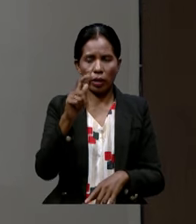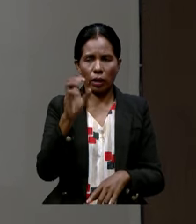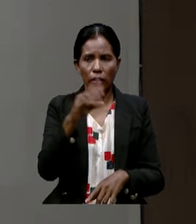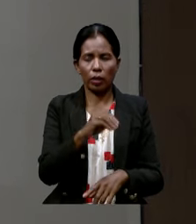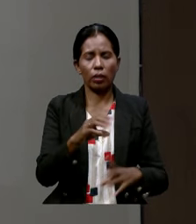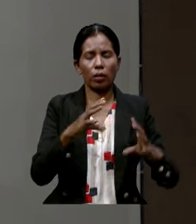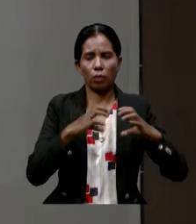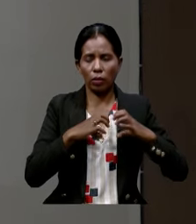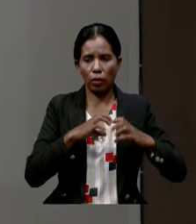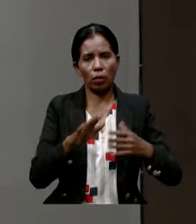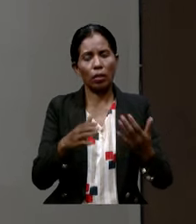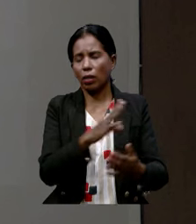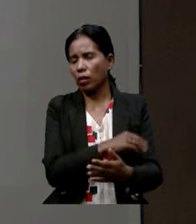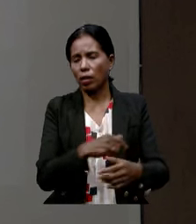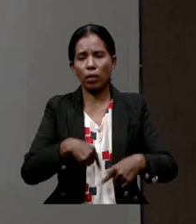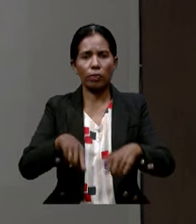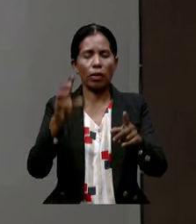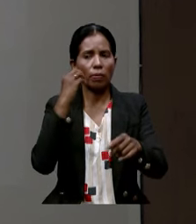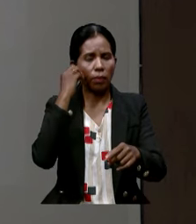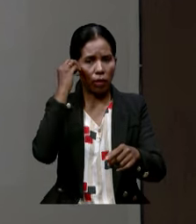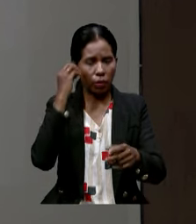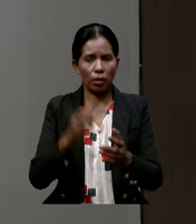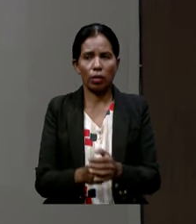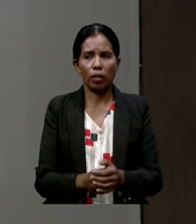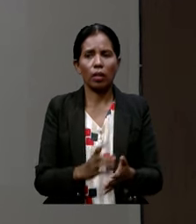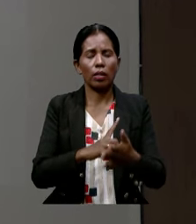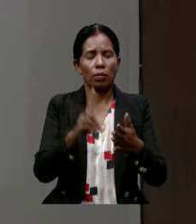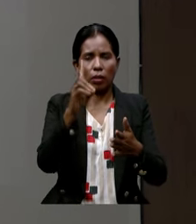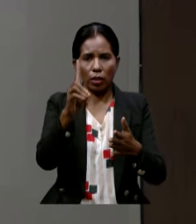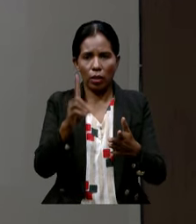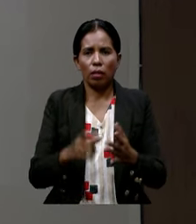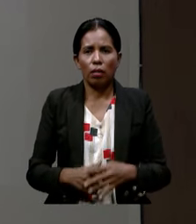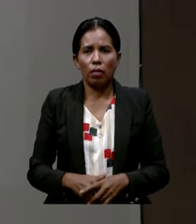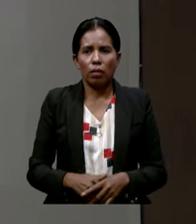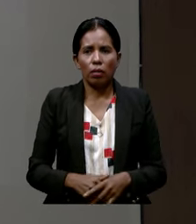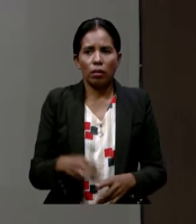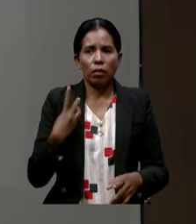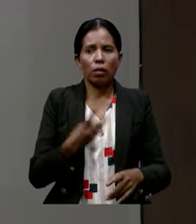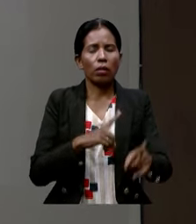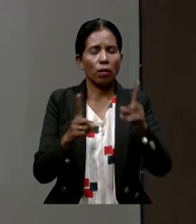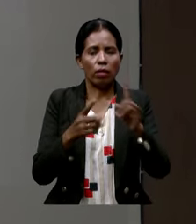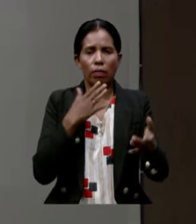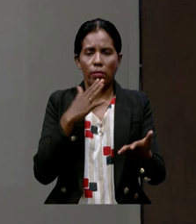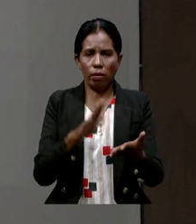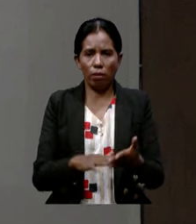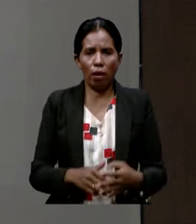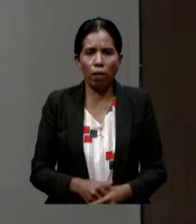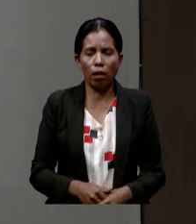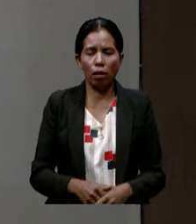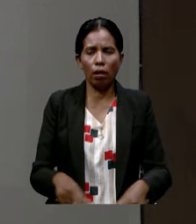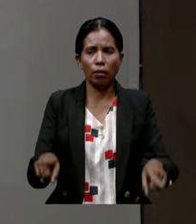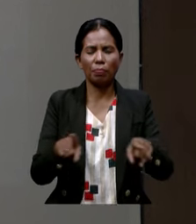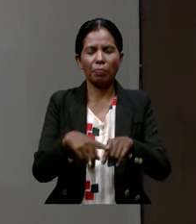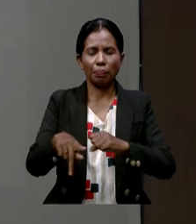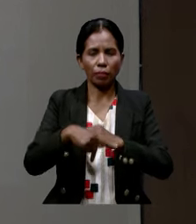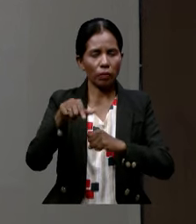se mora so toto itaruka fila ba uma mai semana ida ita kulela dia anessa bancada